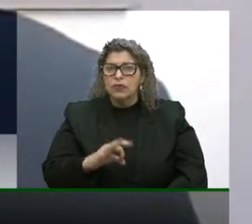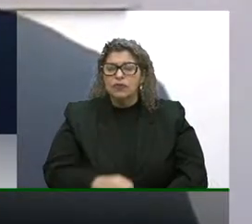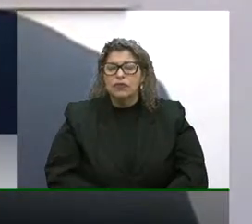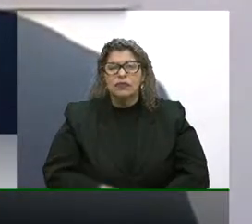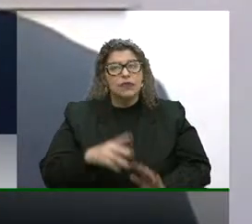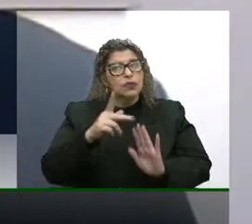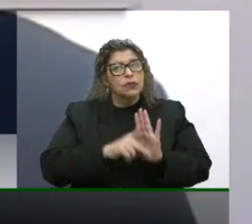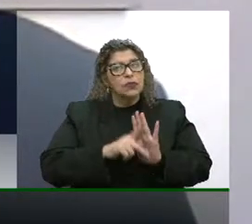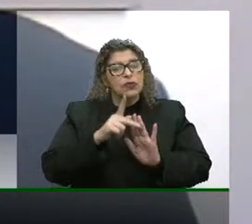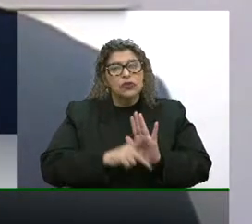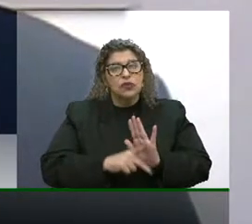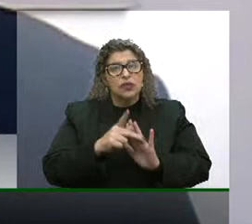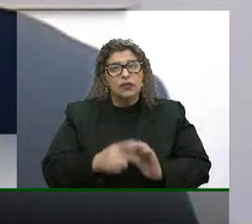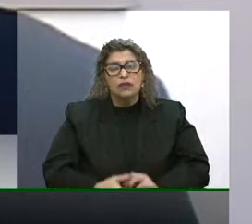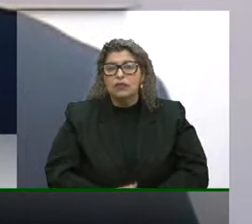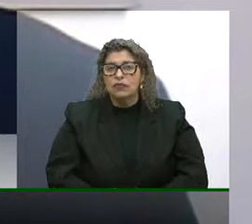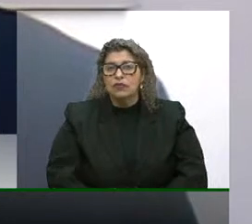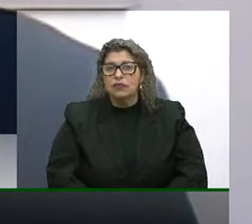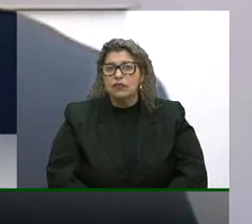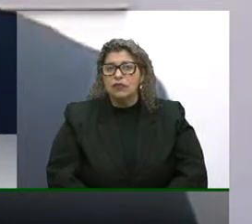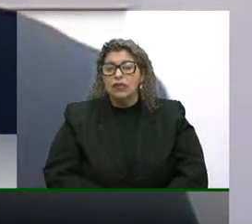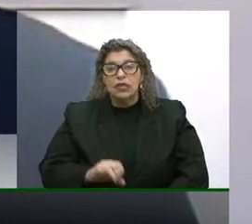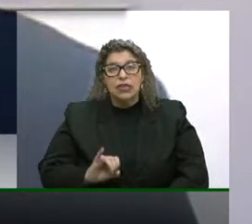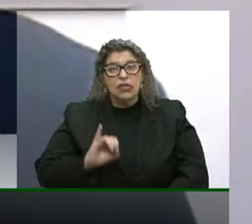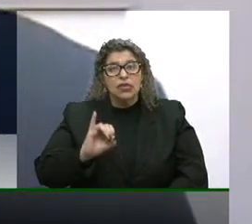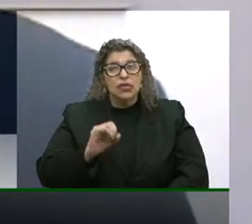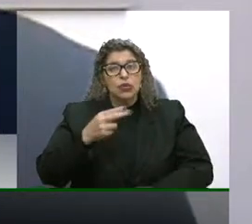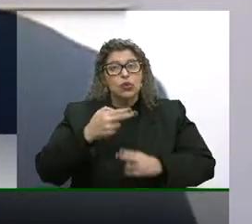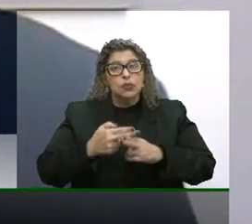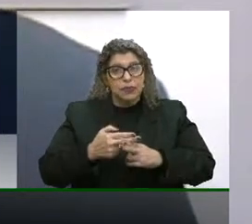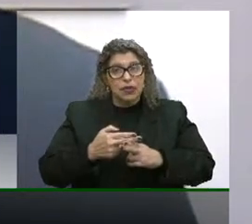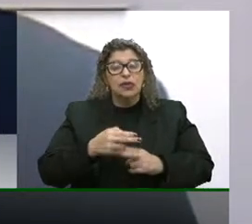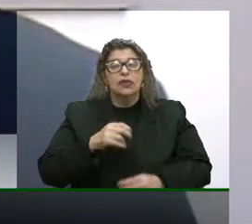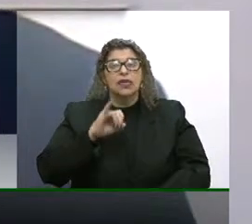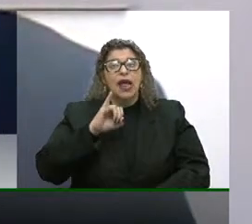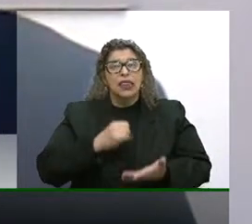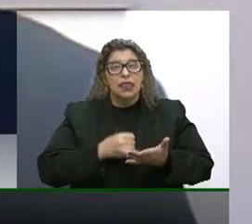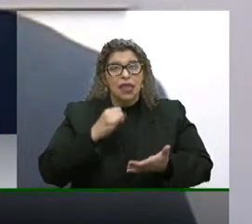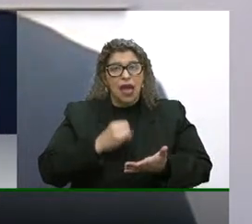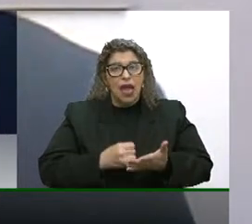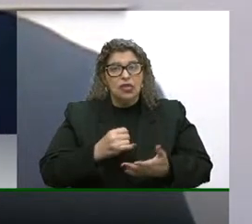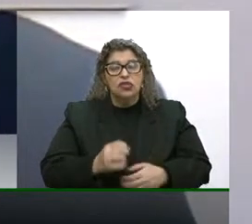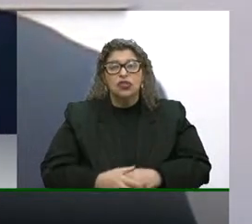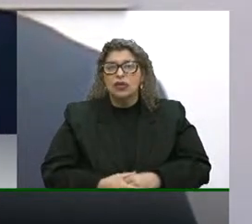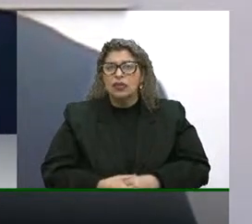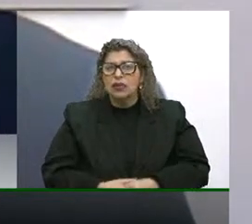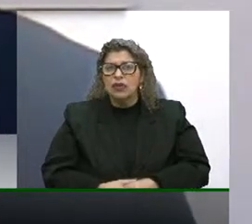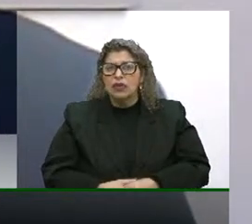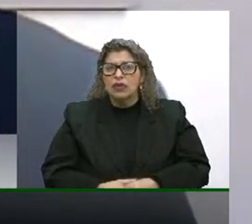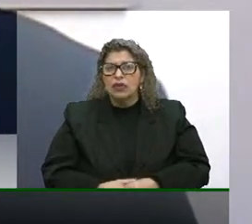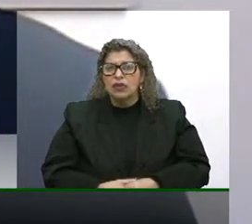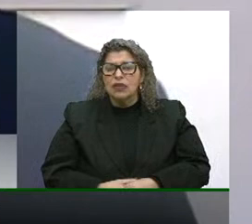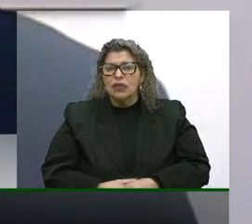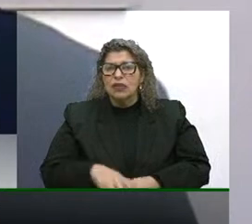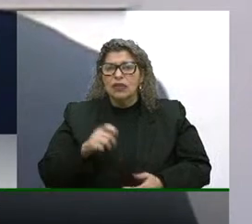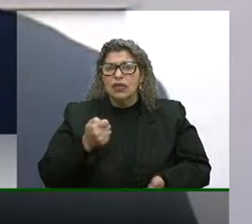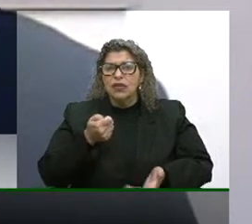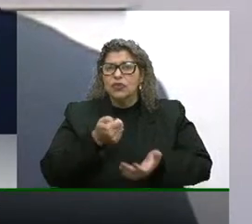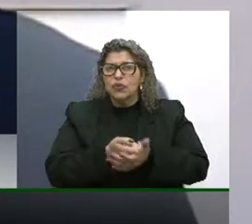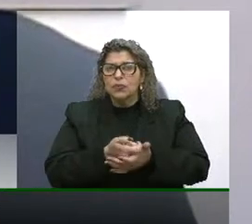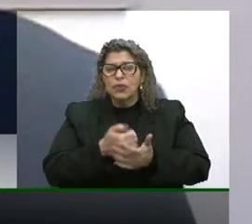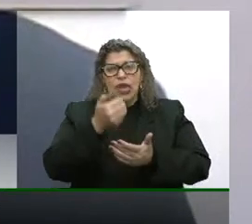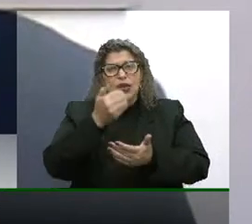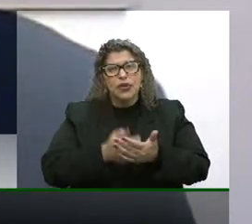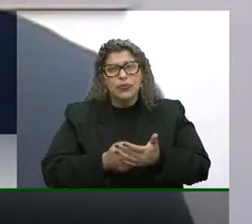projeto. E que caso suspensa a taxa, certamente o percentual seria esse acervo pago teria que sofrer